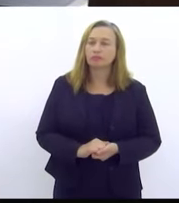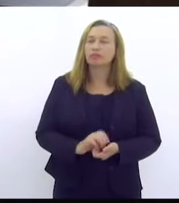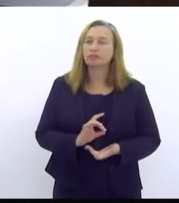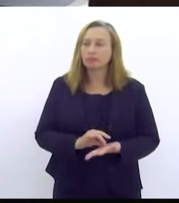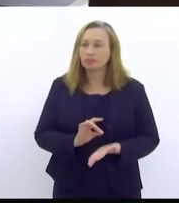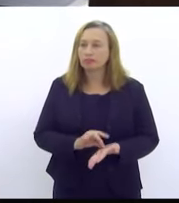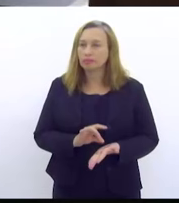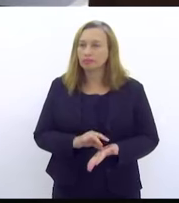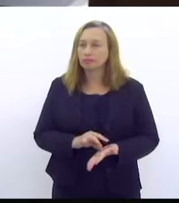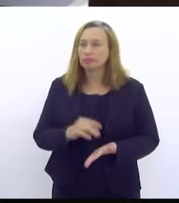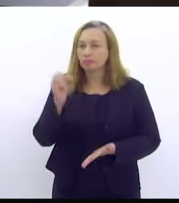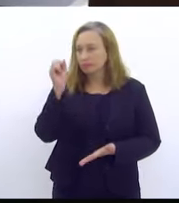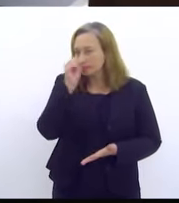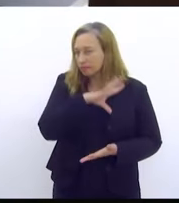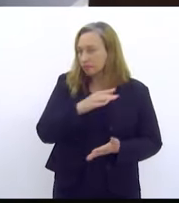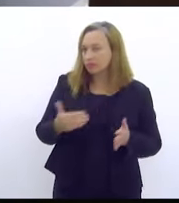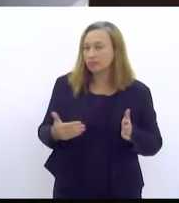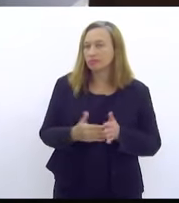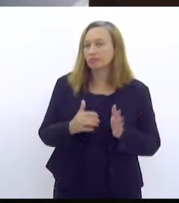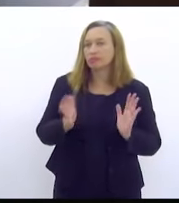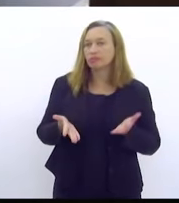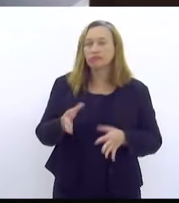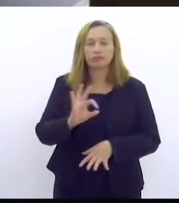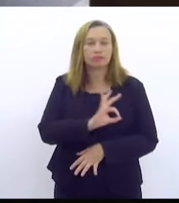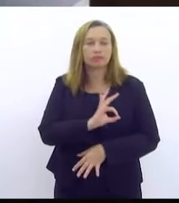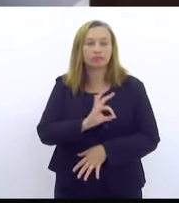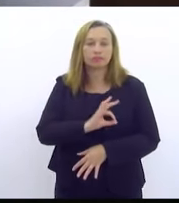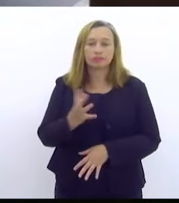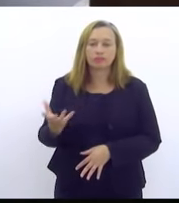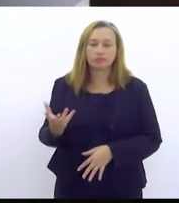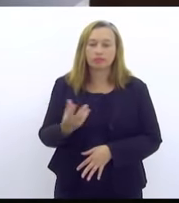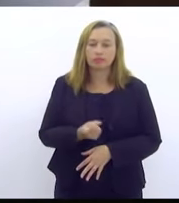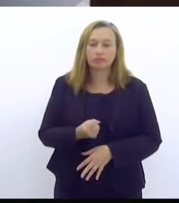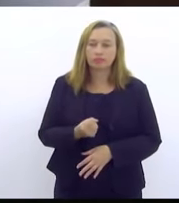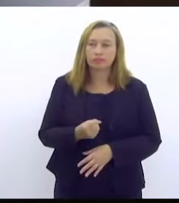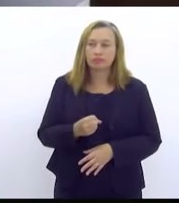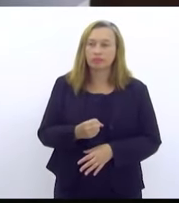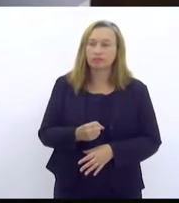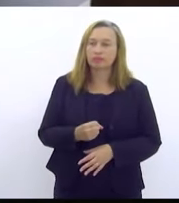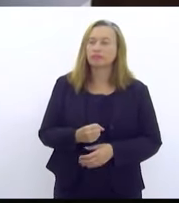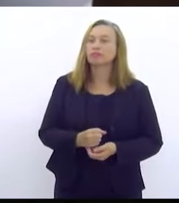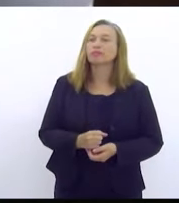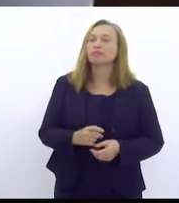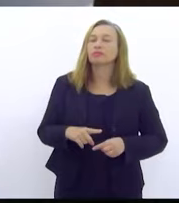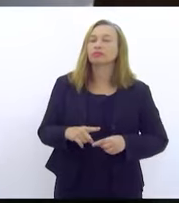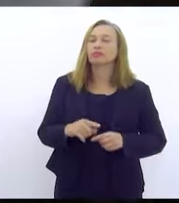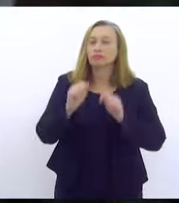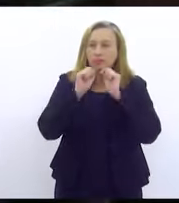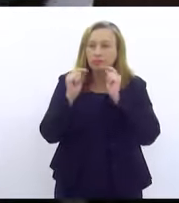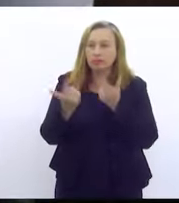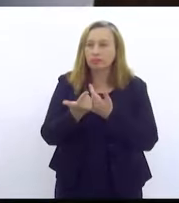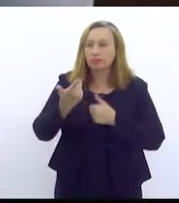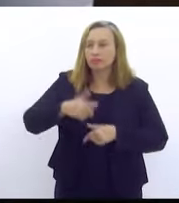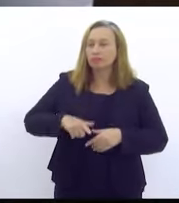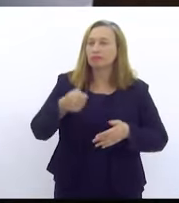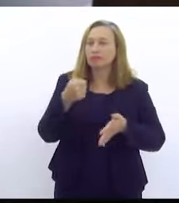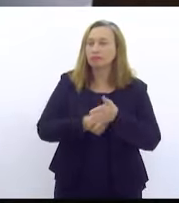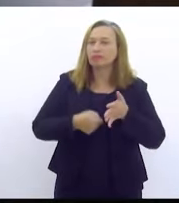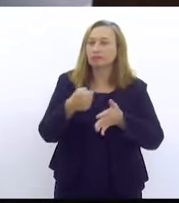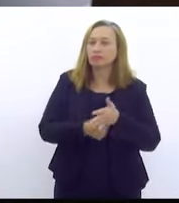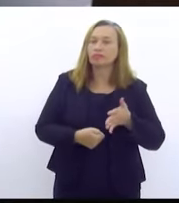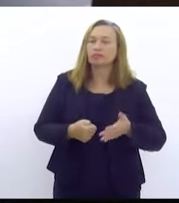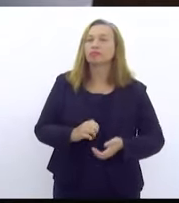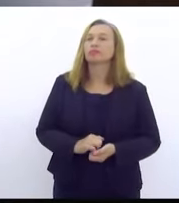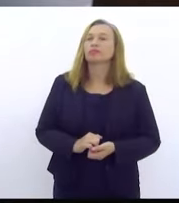Realmente é um verdadeiro absurdo até hoje, né, os policiais não terem esse adicional e a Assembleia Legislativa mais uma vez brigando em